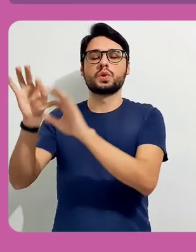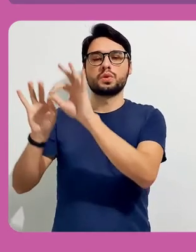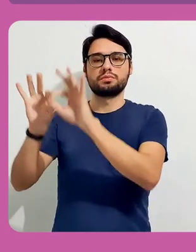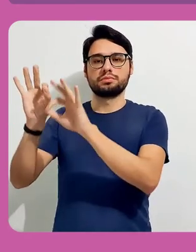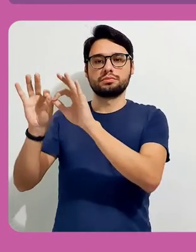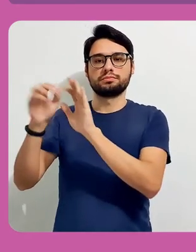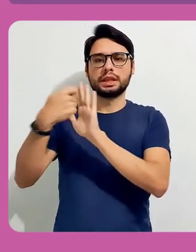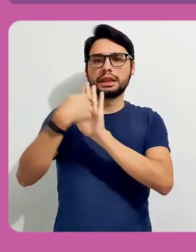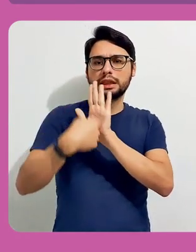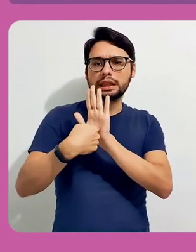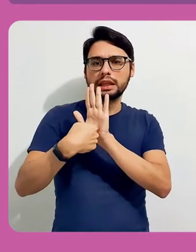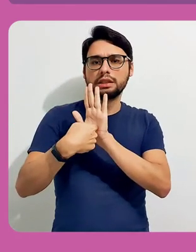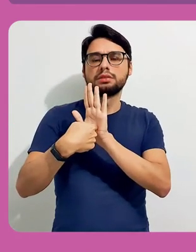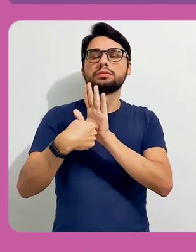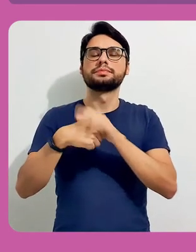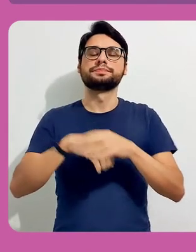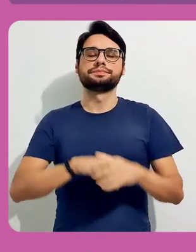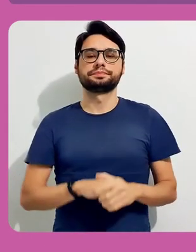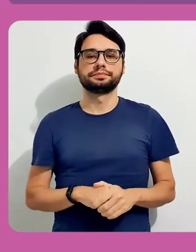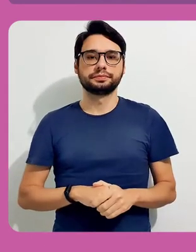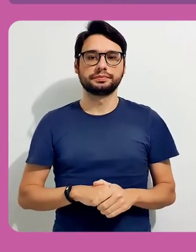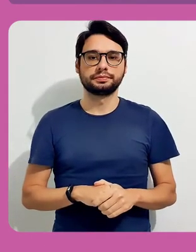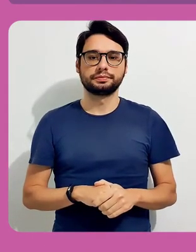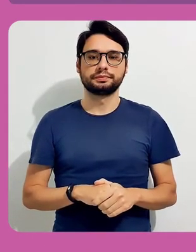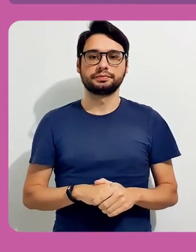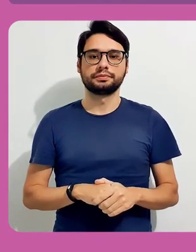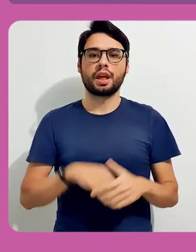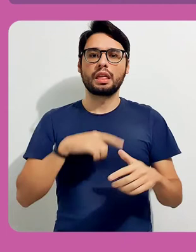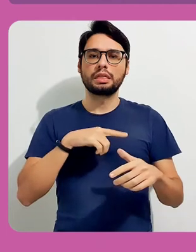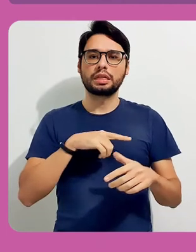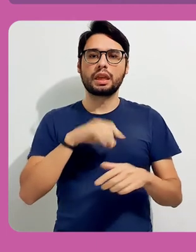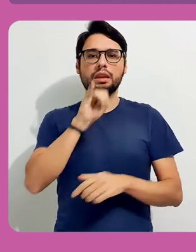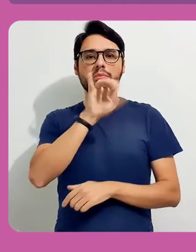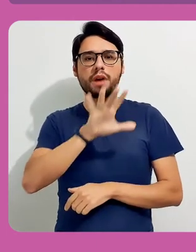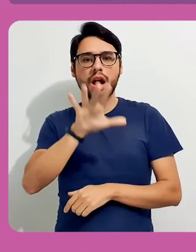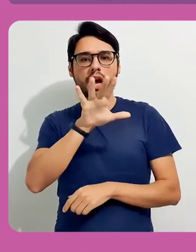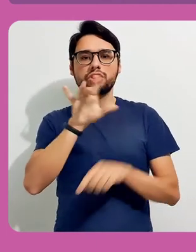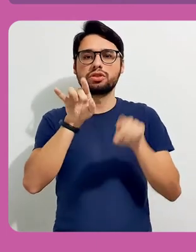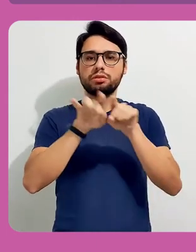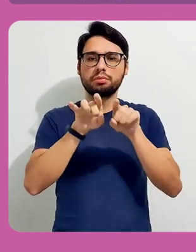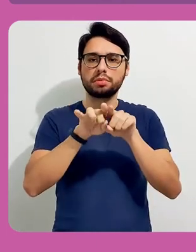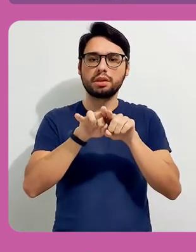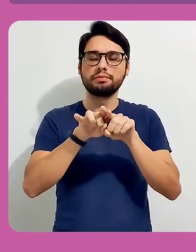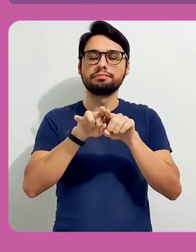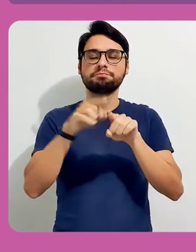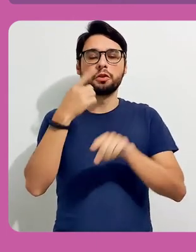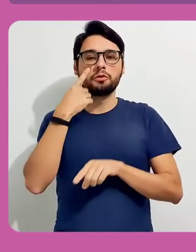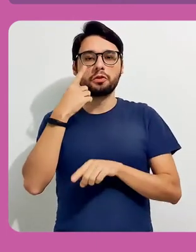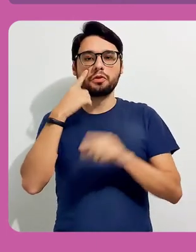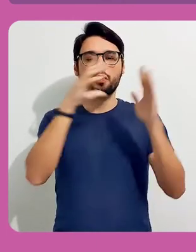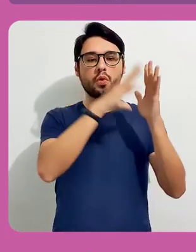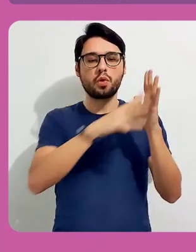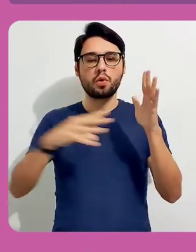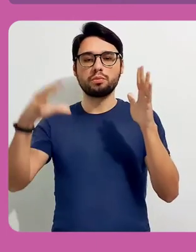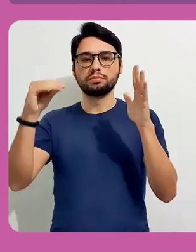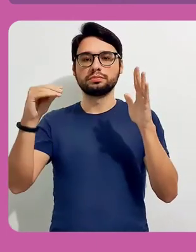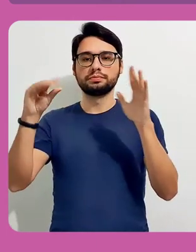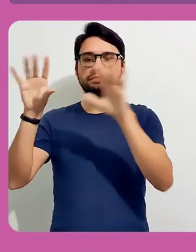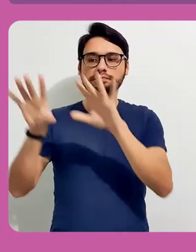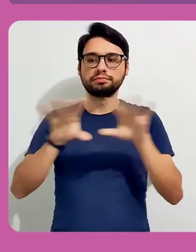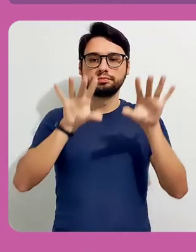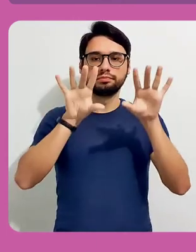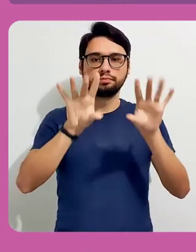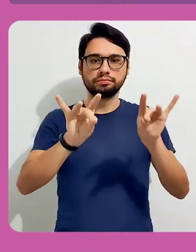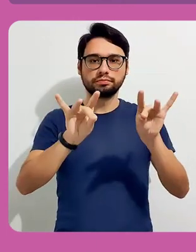no meu LibreOffice com algumas imagens. Então eu vou pegar ele aqui, vou copiar um pedaço, tá? Pegar